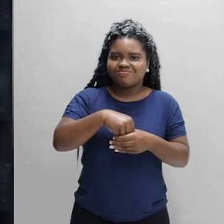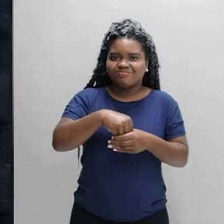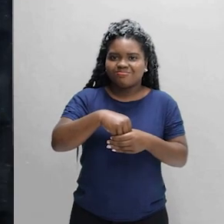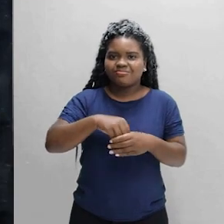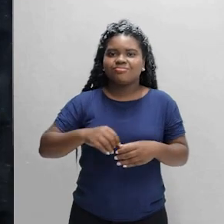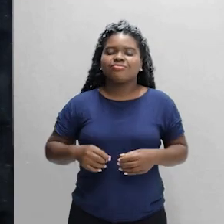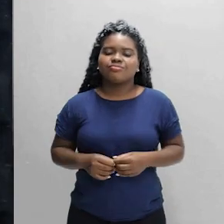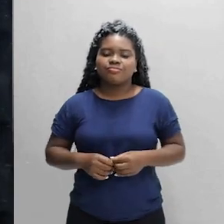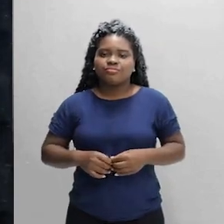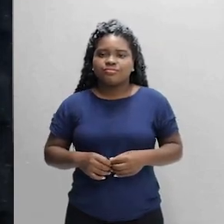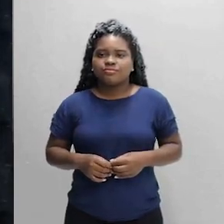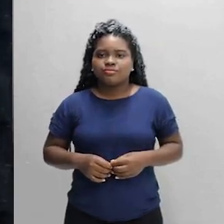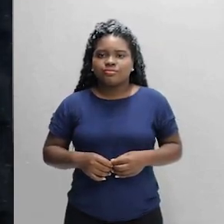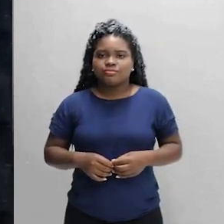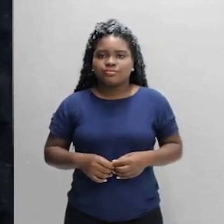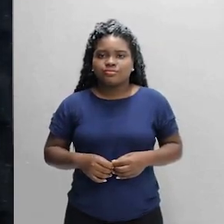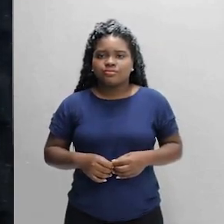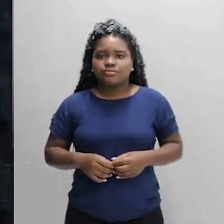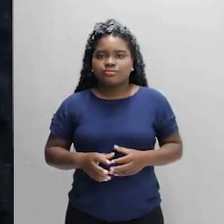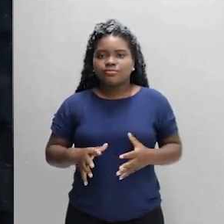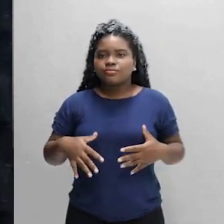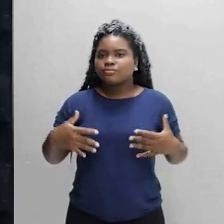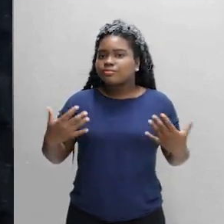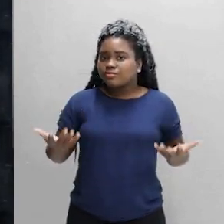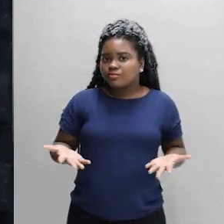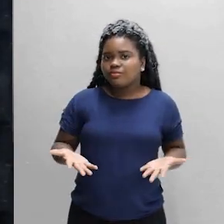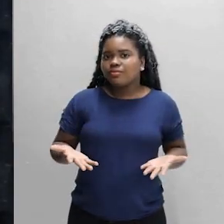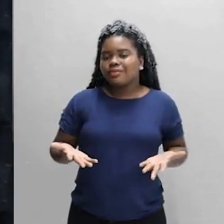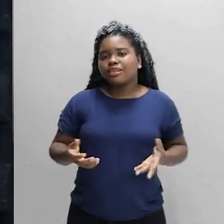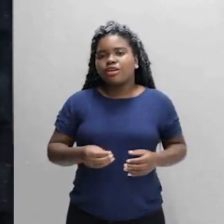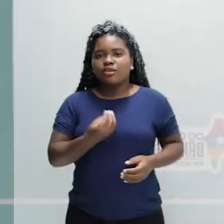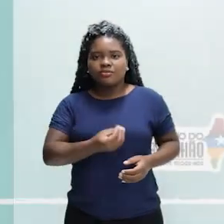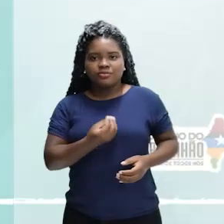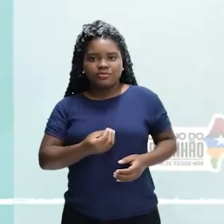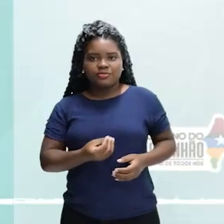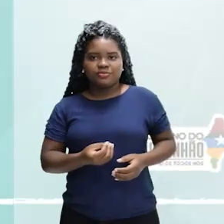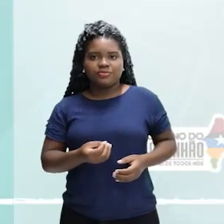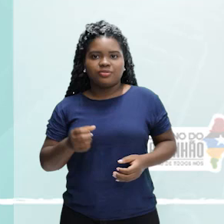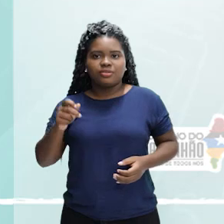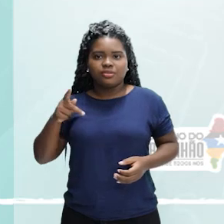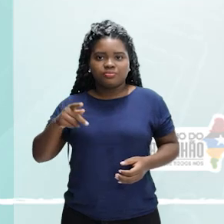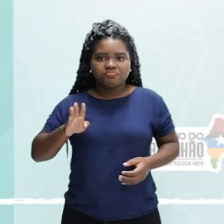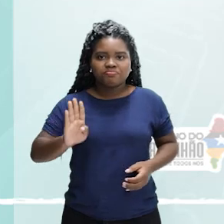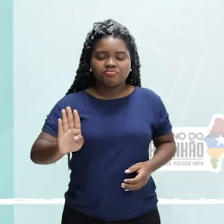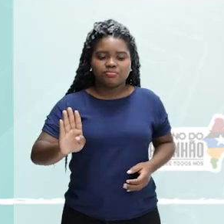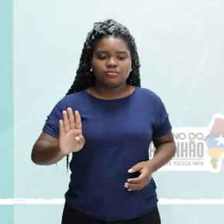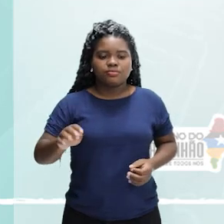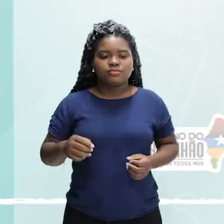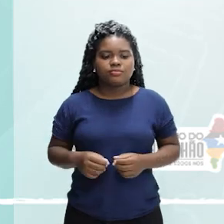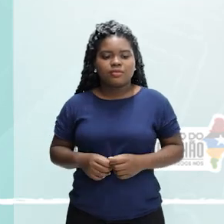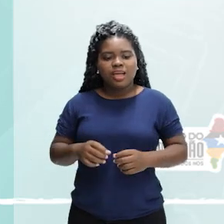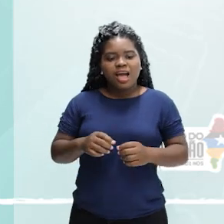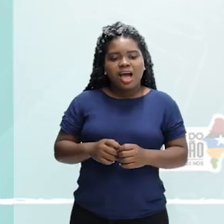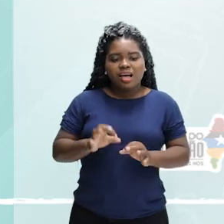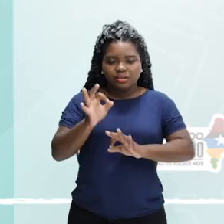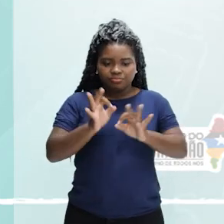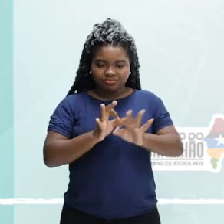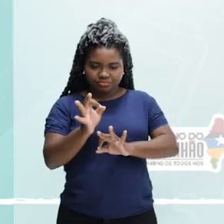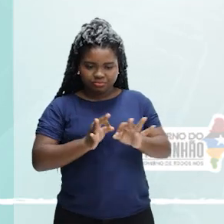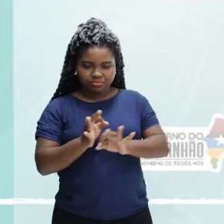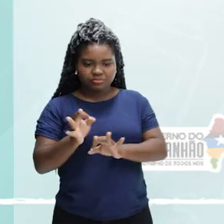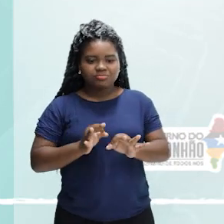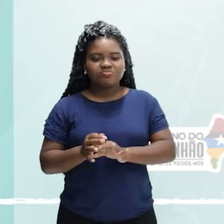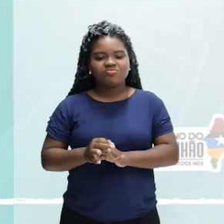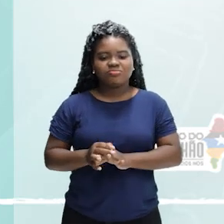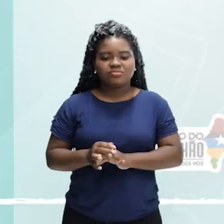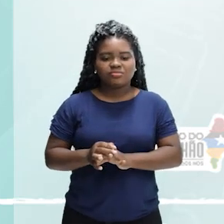politicamente falando, né, nas decisões que têm a ver com a vida pública. As atribuições político-administrativas ficariam a cargo